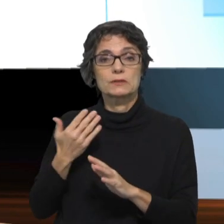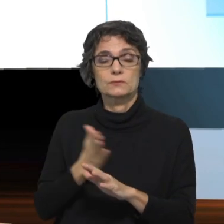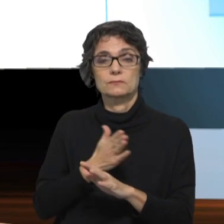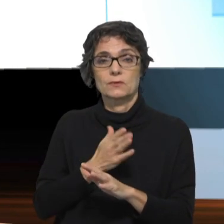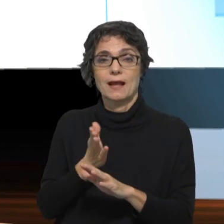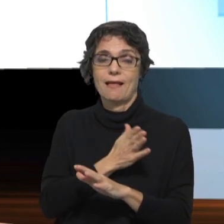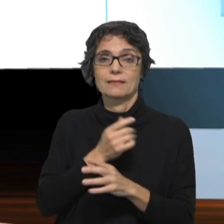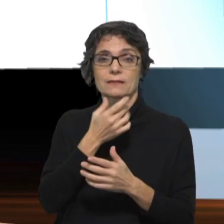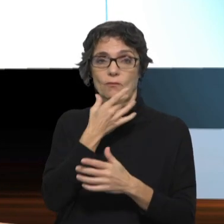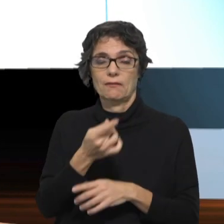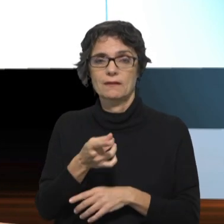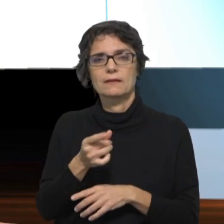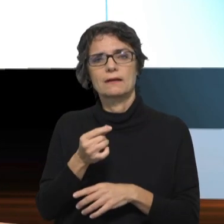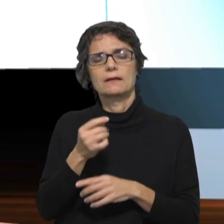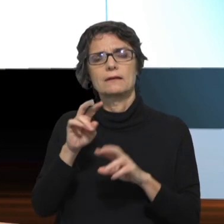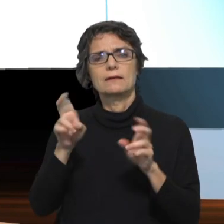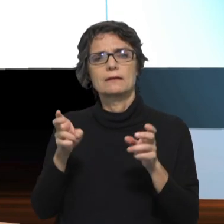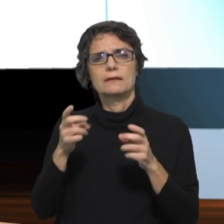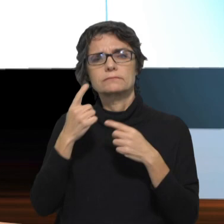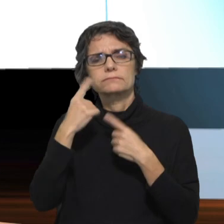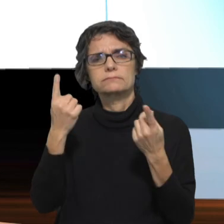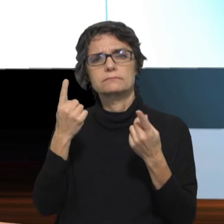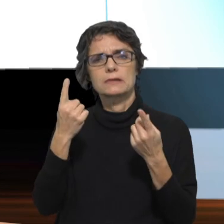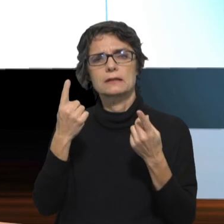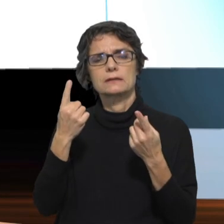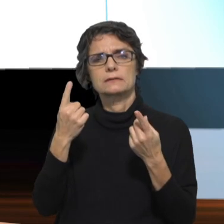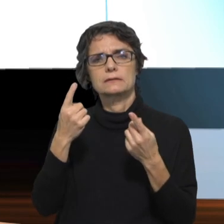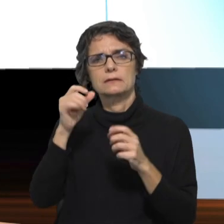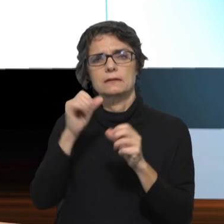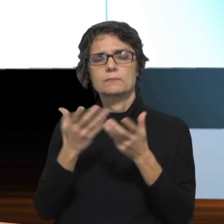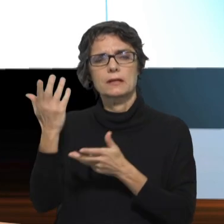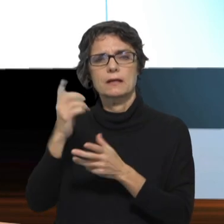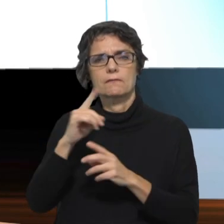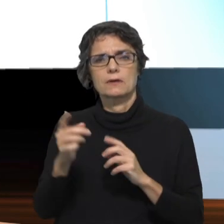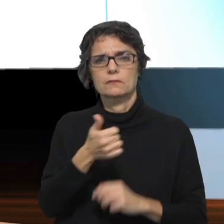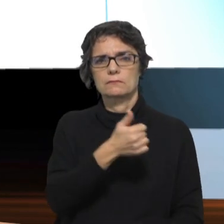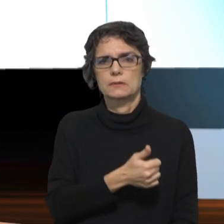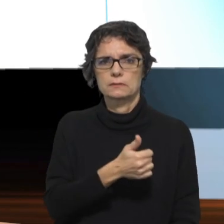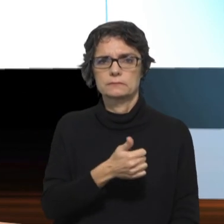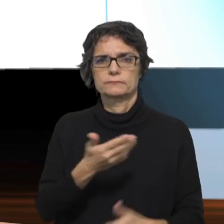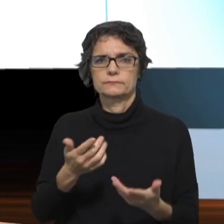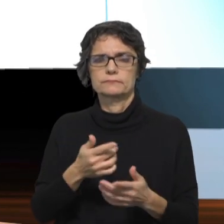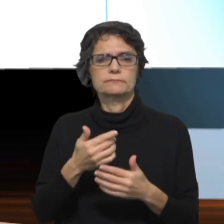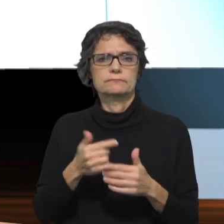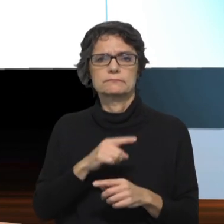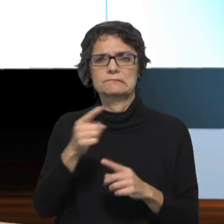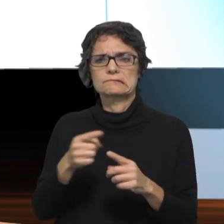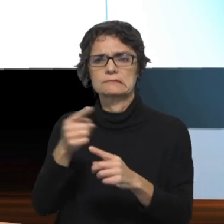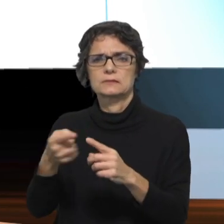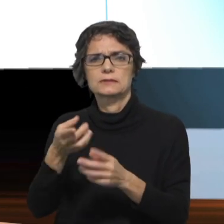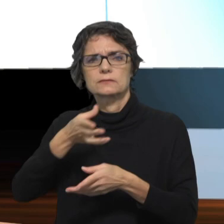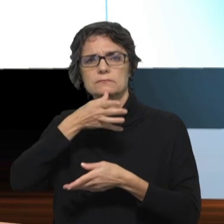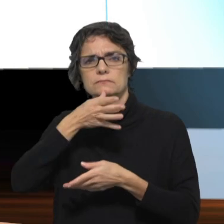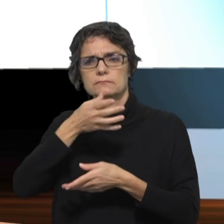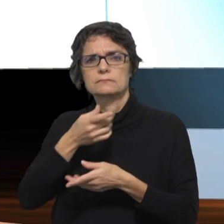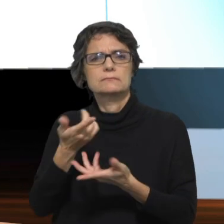a Palavra e as Reflexões de Domingos e Solenidades do ano B. Que ciclos são estes e o